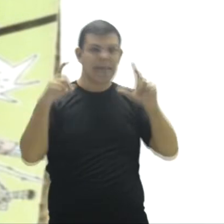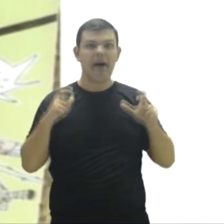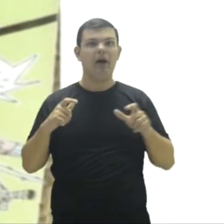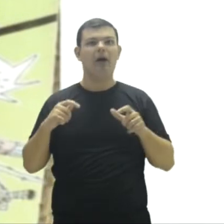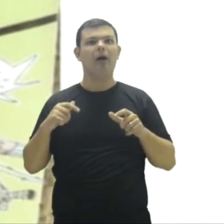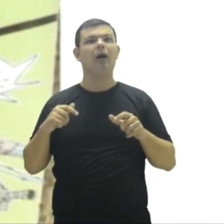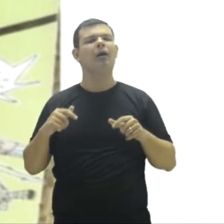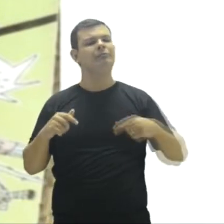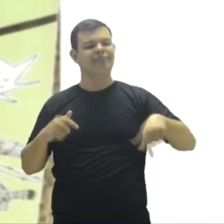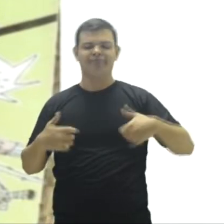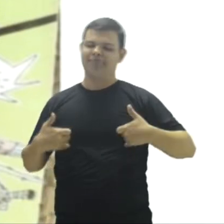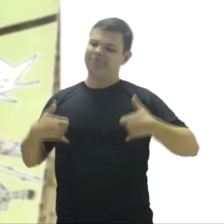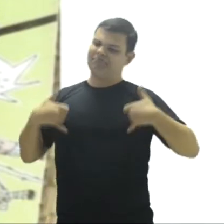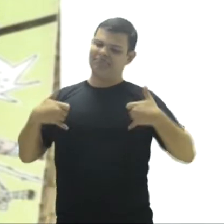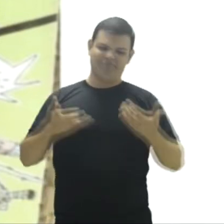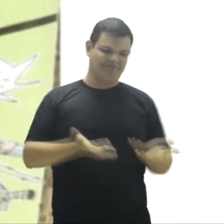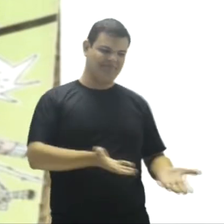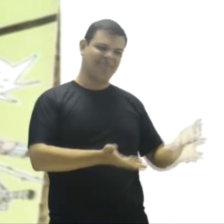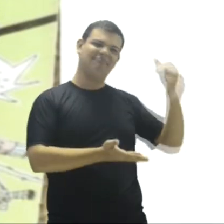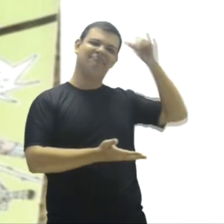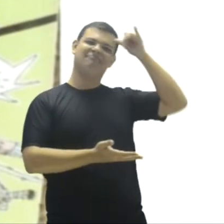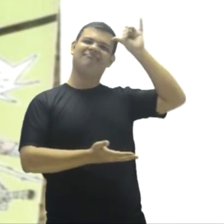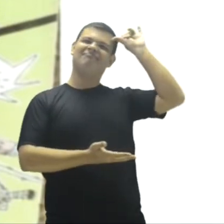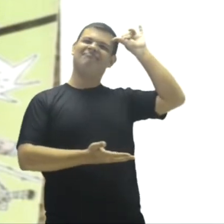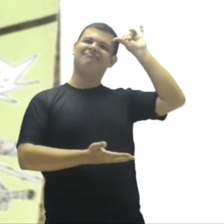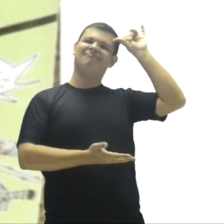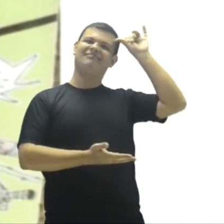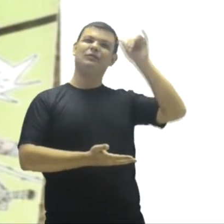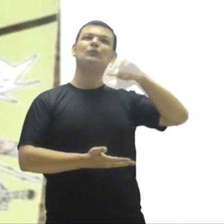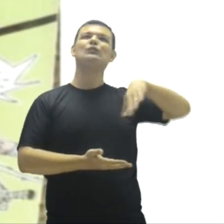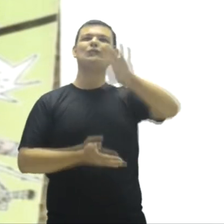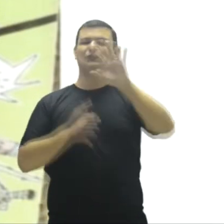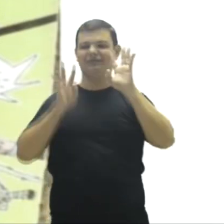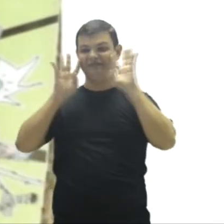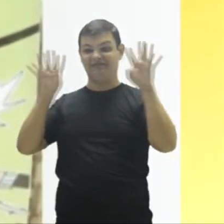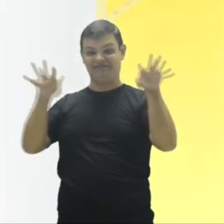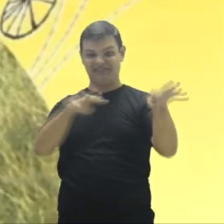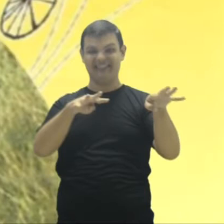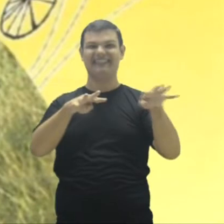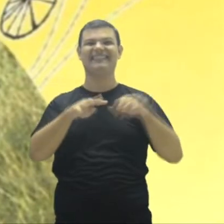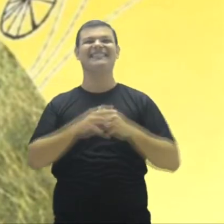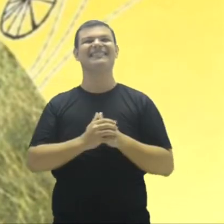Temos muito orgulho da Mimosa, anunciou o fazendeiro para a multidão.